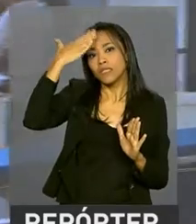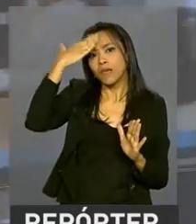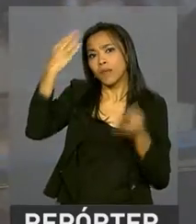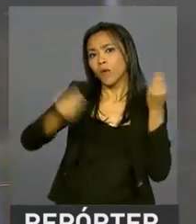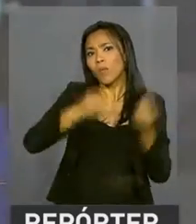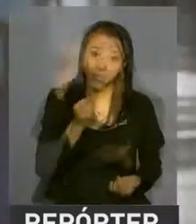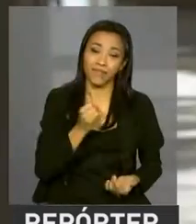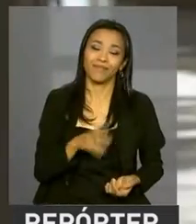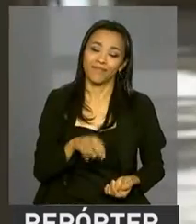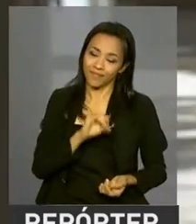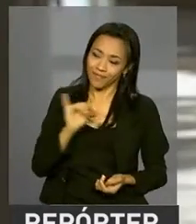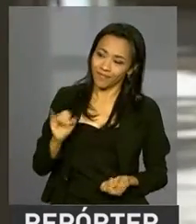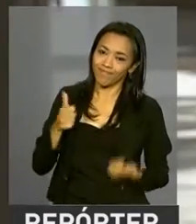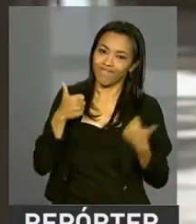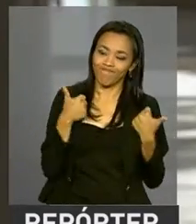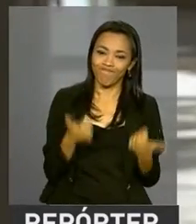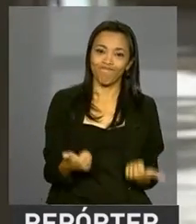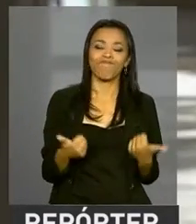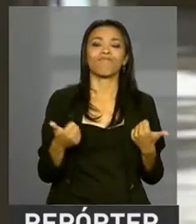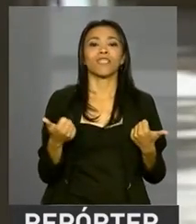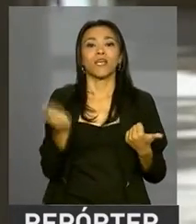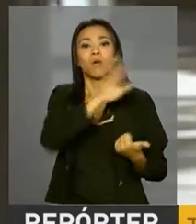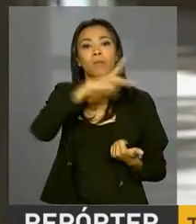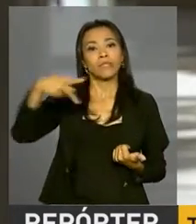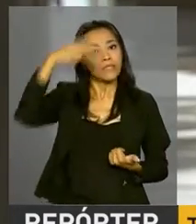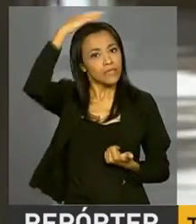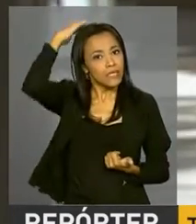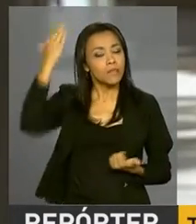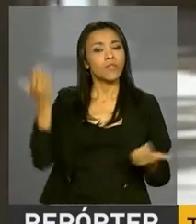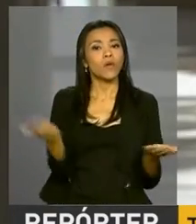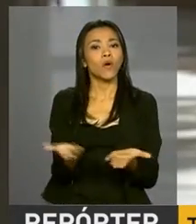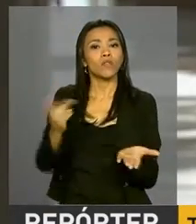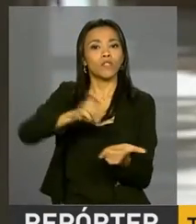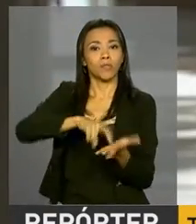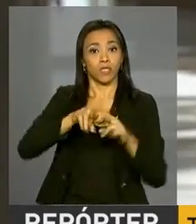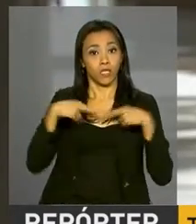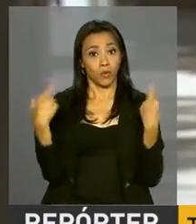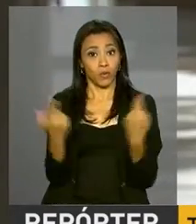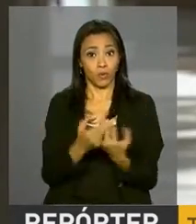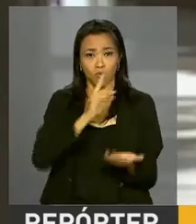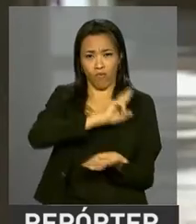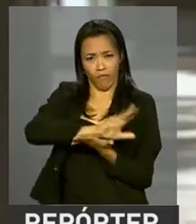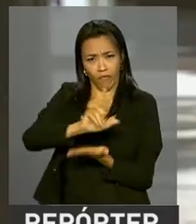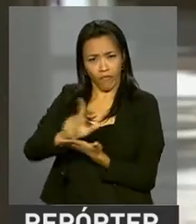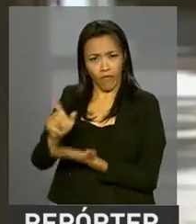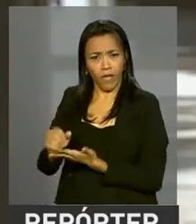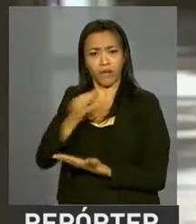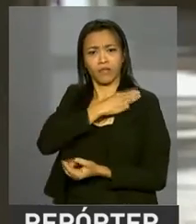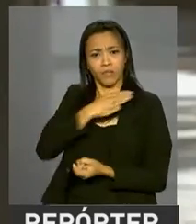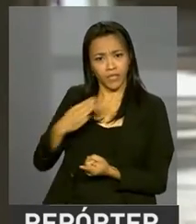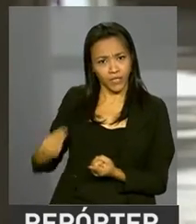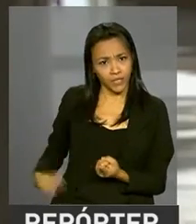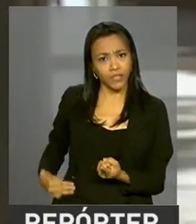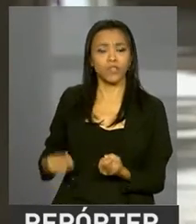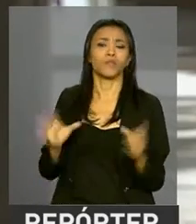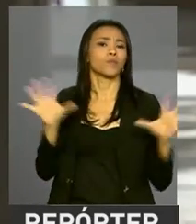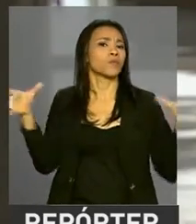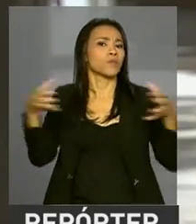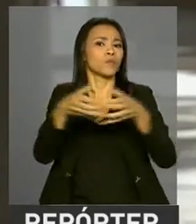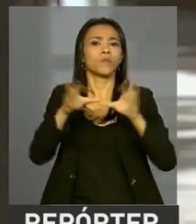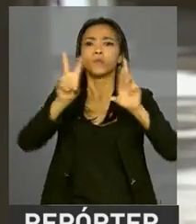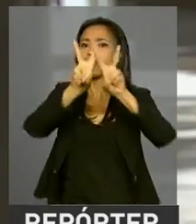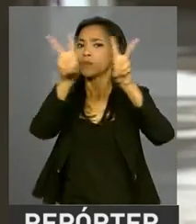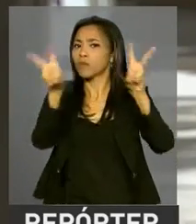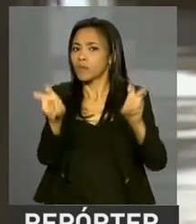michel temer presidente michel temer se reuniu nesta manhã com ministros e autoridades da defesa e da segurança pública para discutir